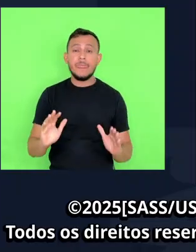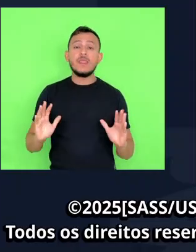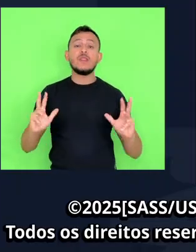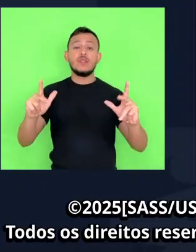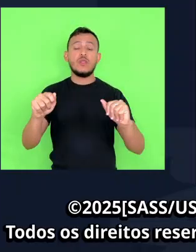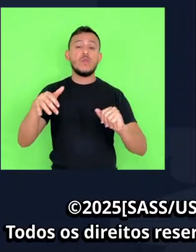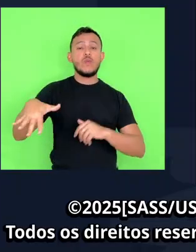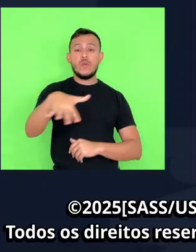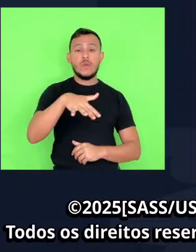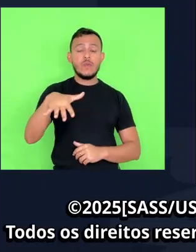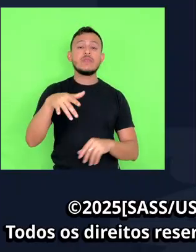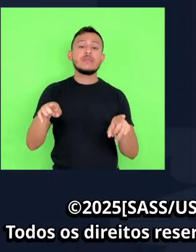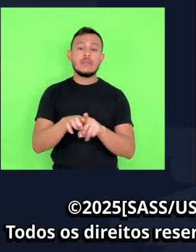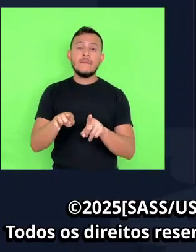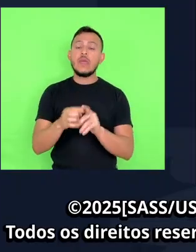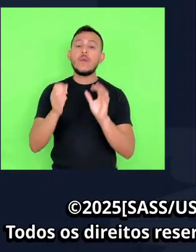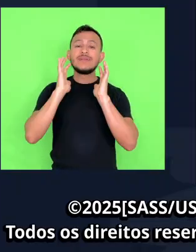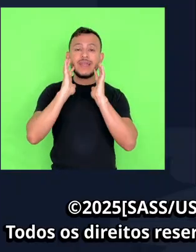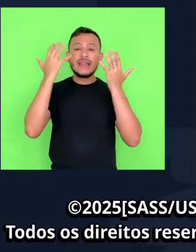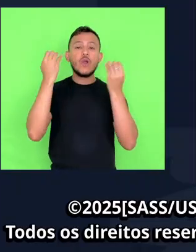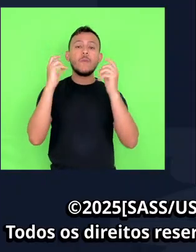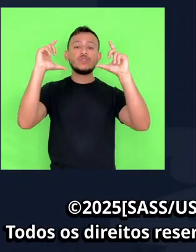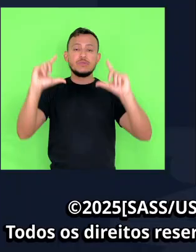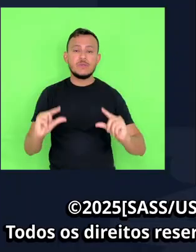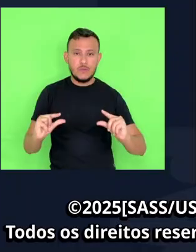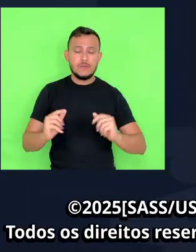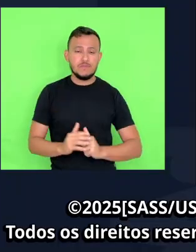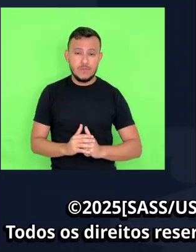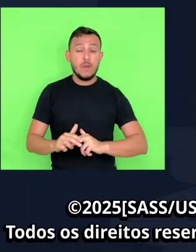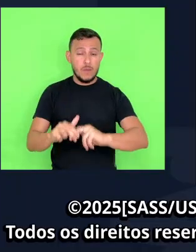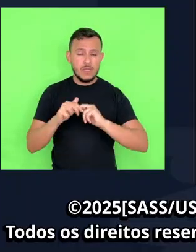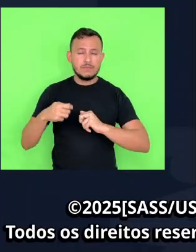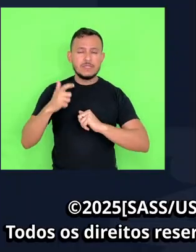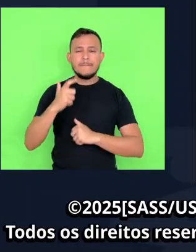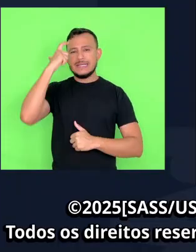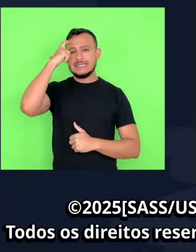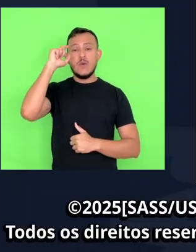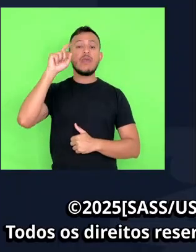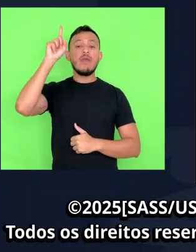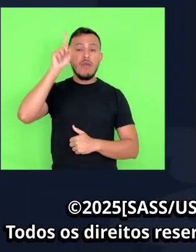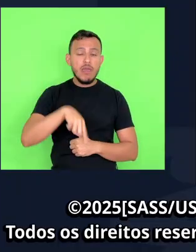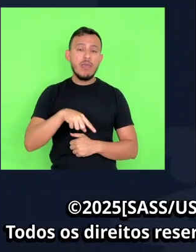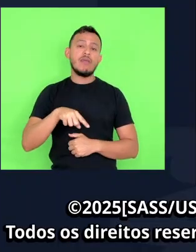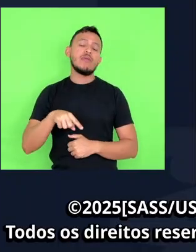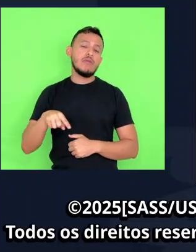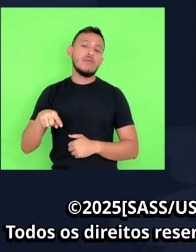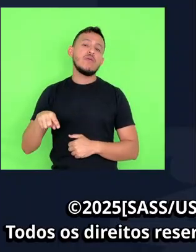a cadeia, como tratar isso, como diminuir isso. Então, nós temos que pensar que isso é meio